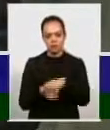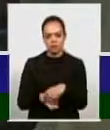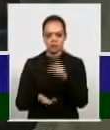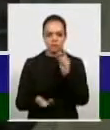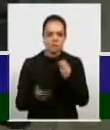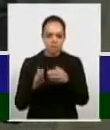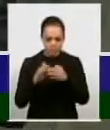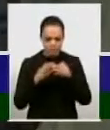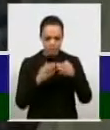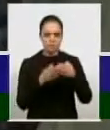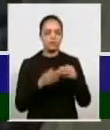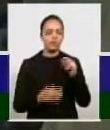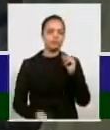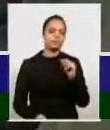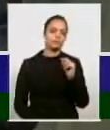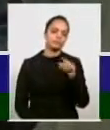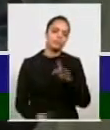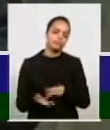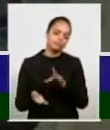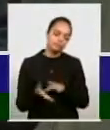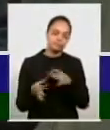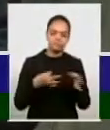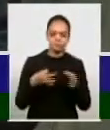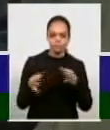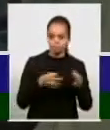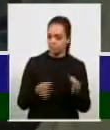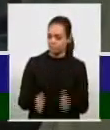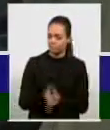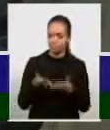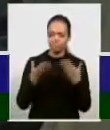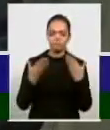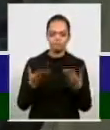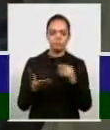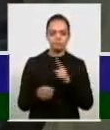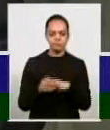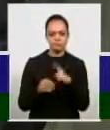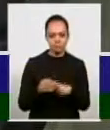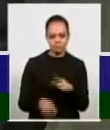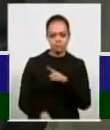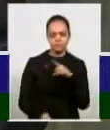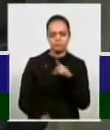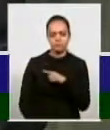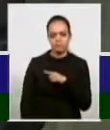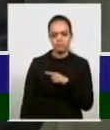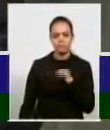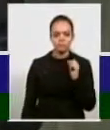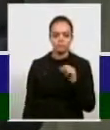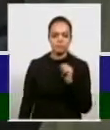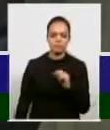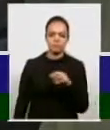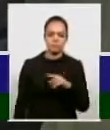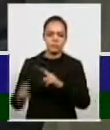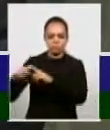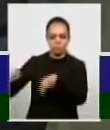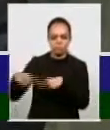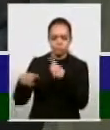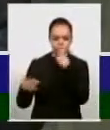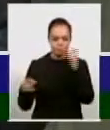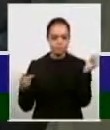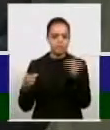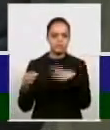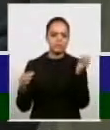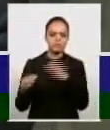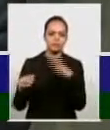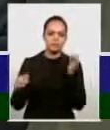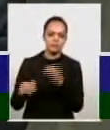nos solicitou, e realmente é um projeto maravilhoso que a cidade está sendo contemplada, com os containers de lixo. São